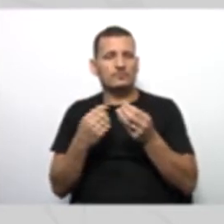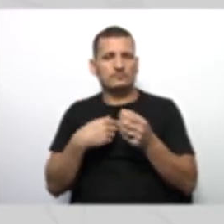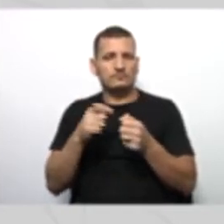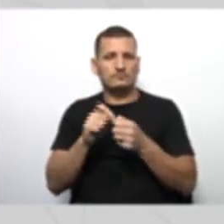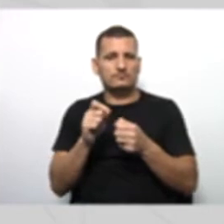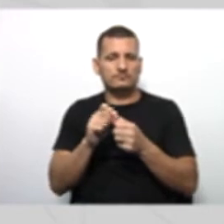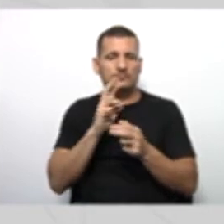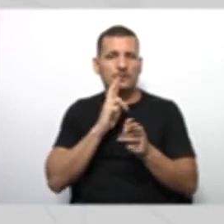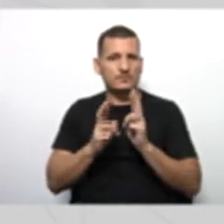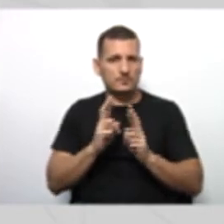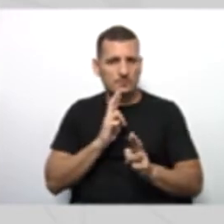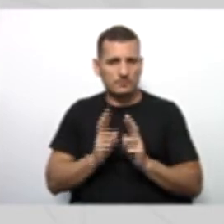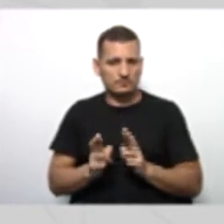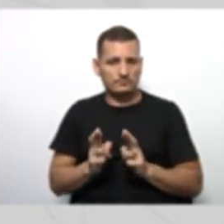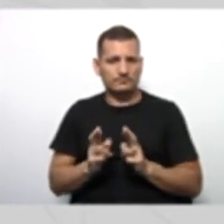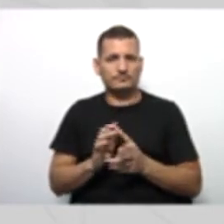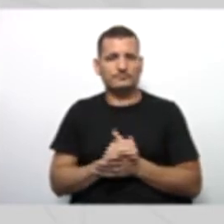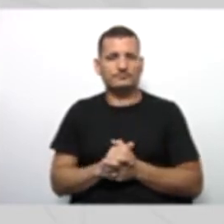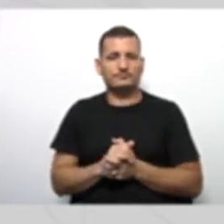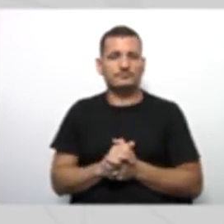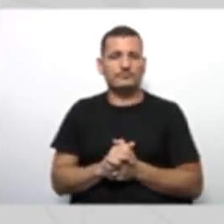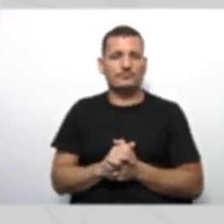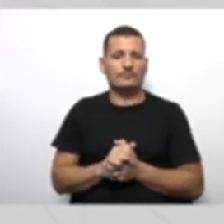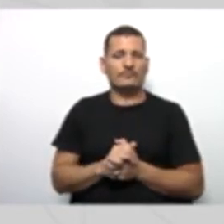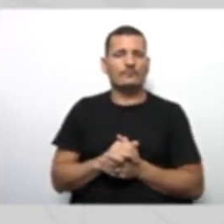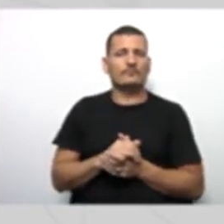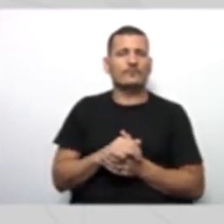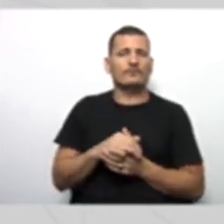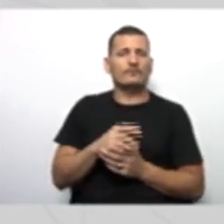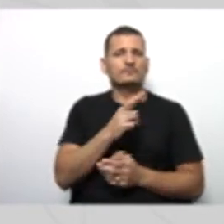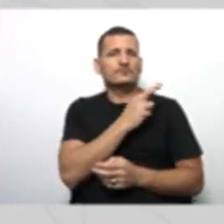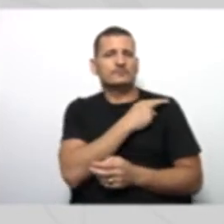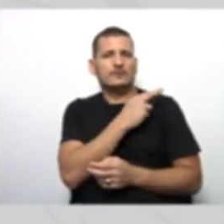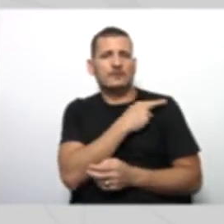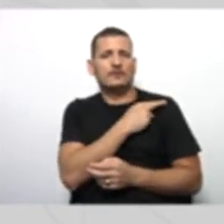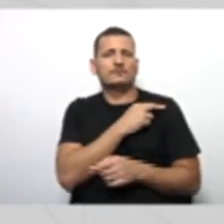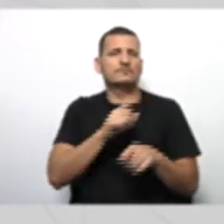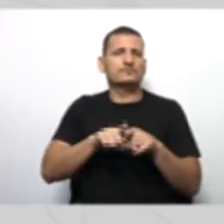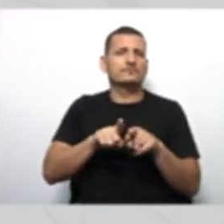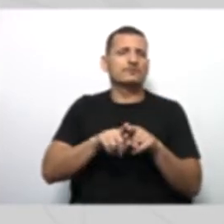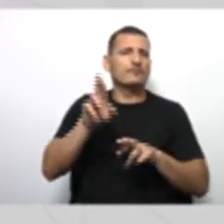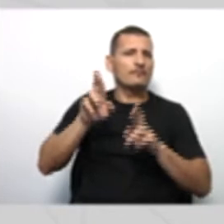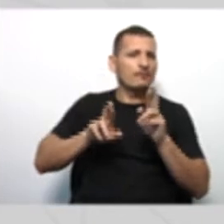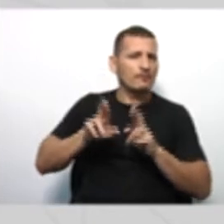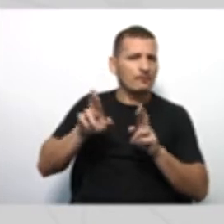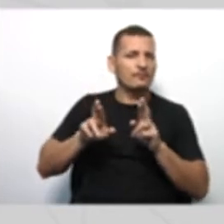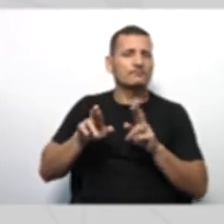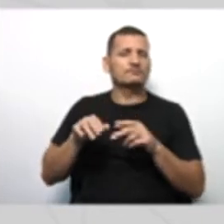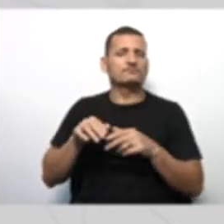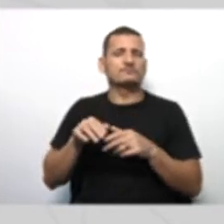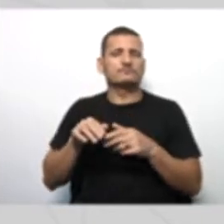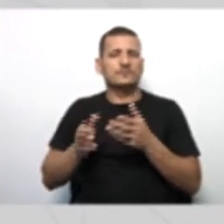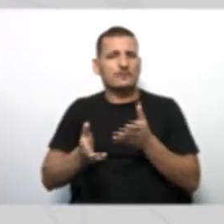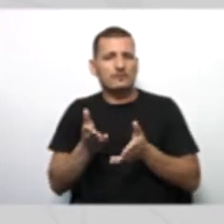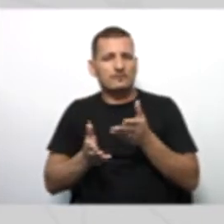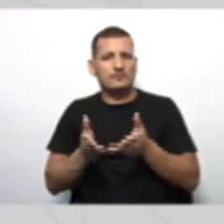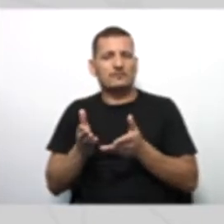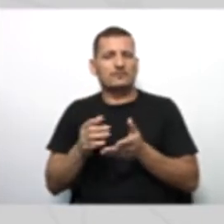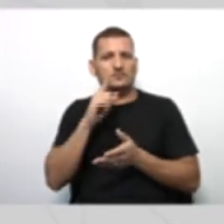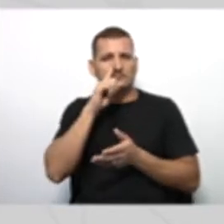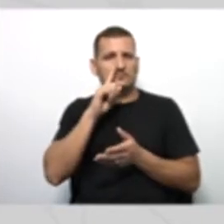é algo que não vai te trazer muita preocupação, ok? Depois que eu faça o planejamento,